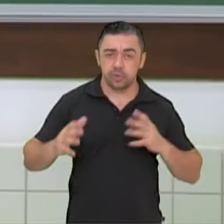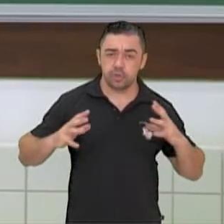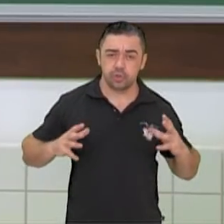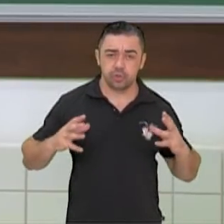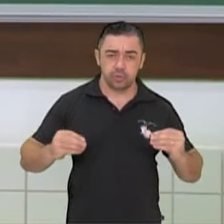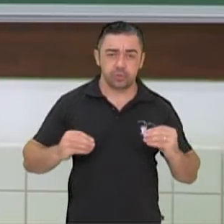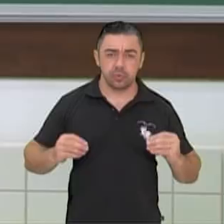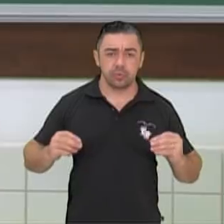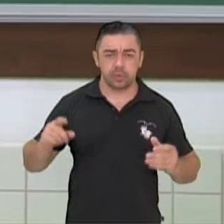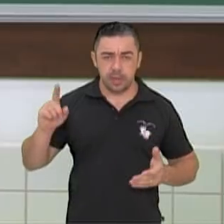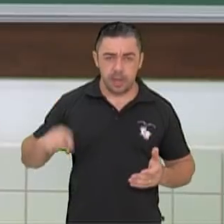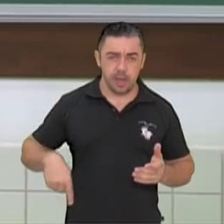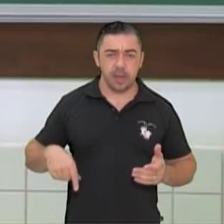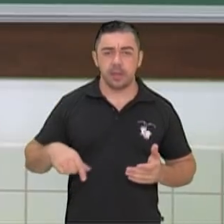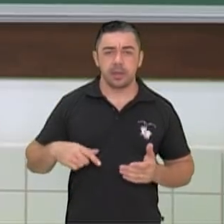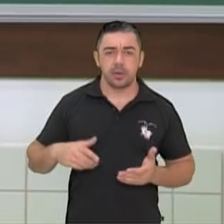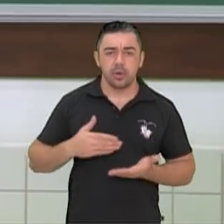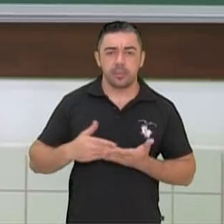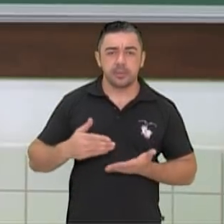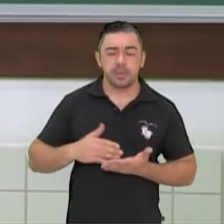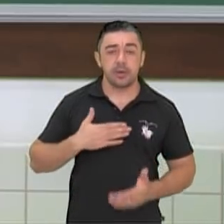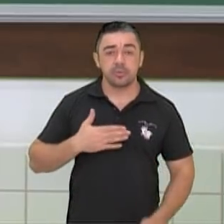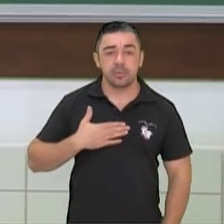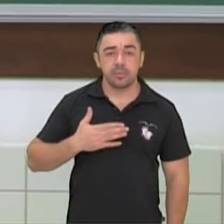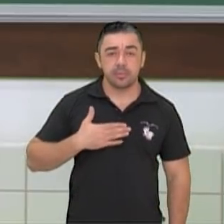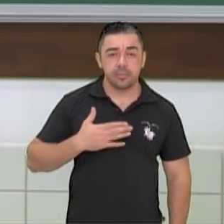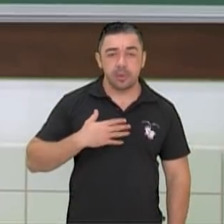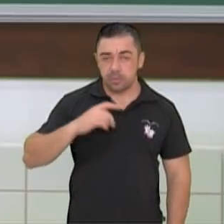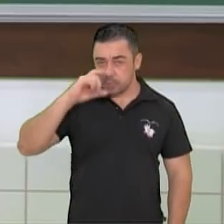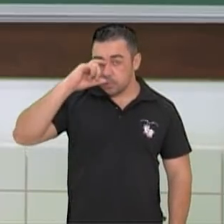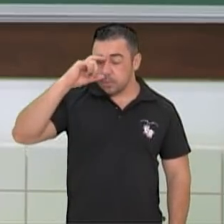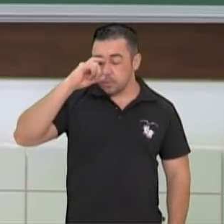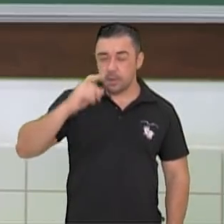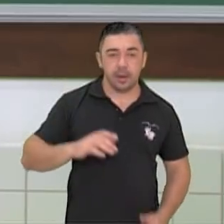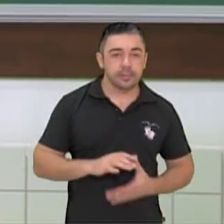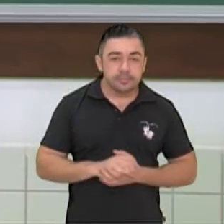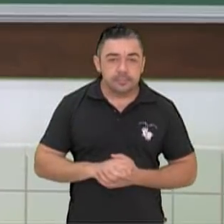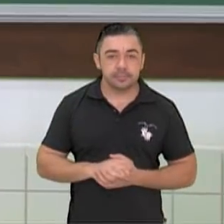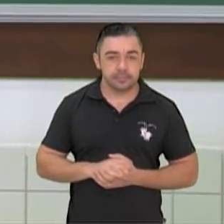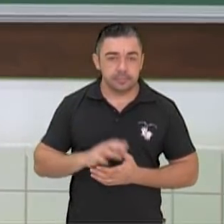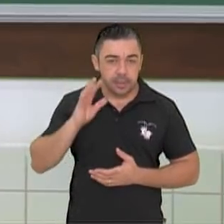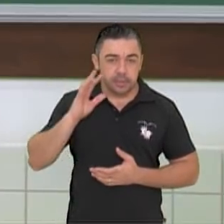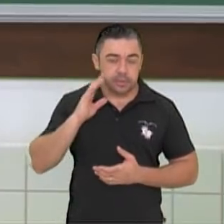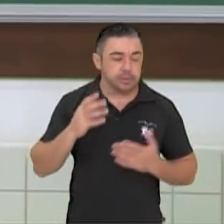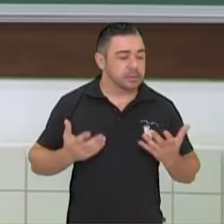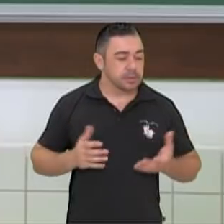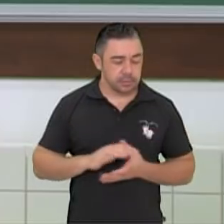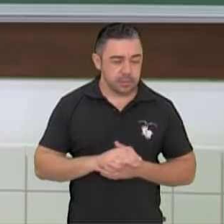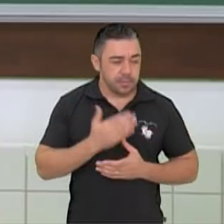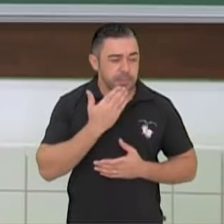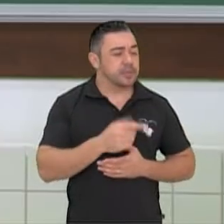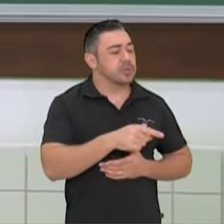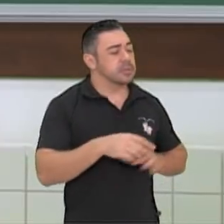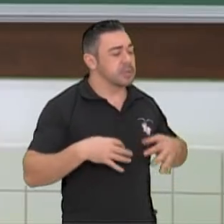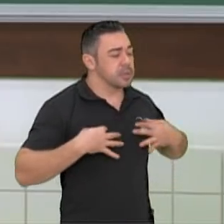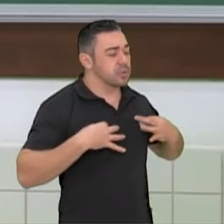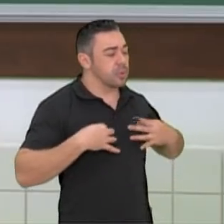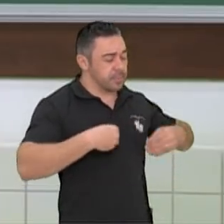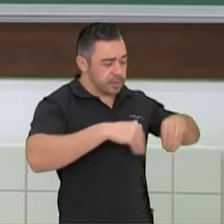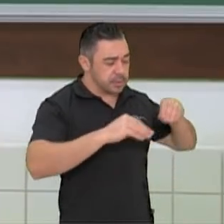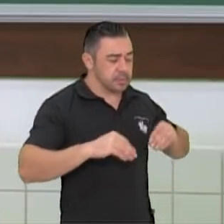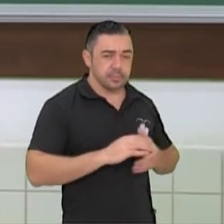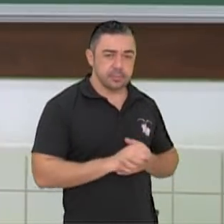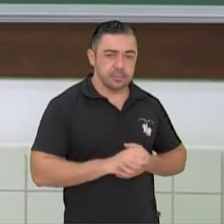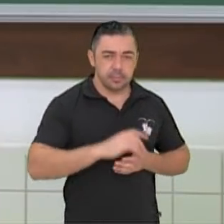tamanhos e medidas serão a partir do meu nariz. Você pensa um camponês chegando na feira medieval. Oi, quanto está esse tecido aqui? Ah,